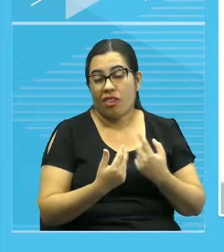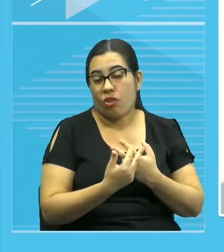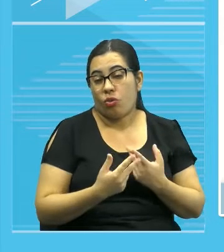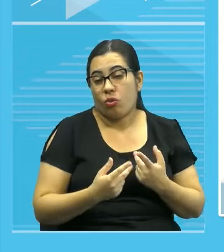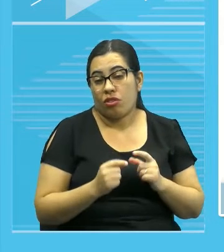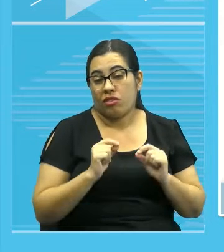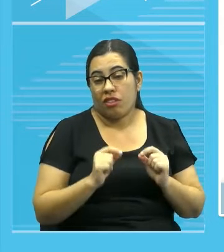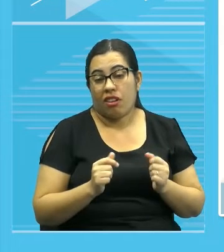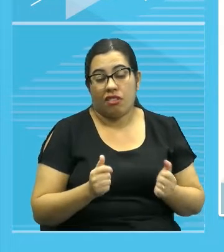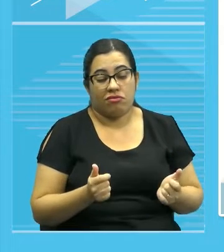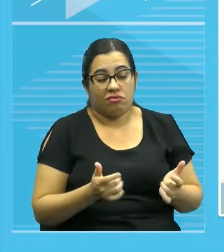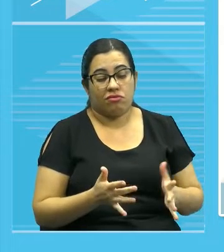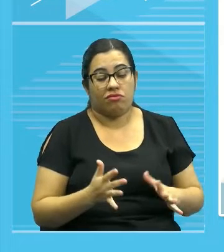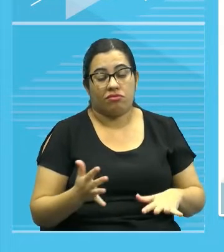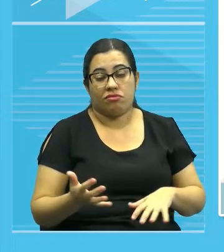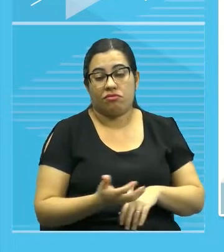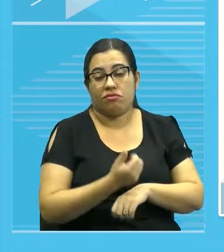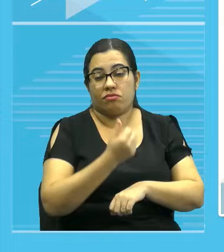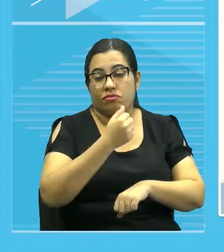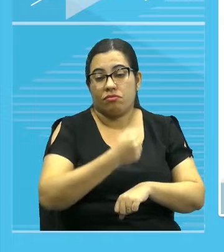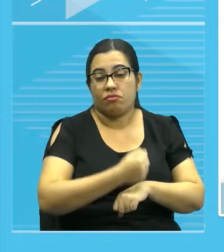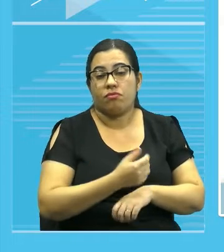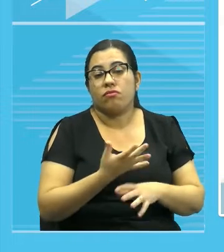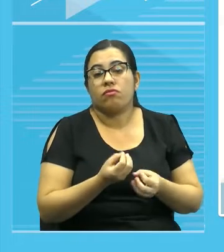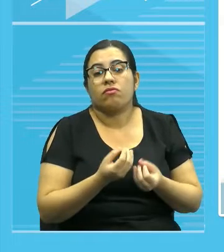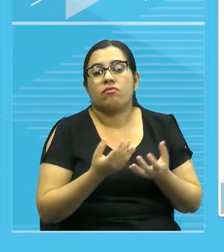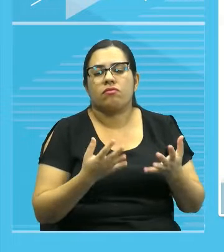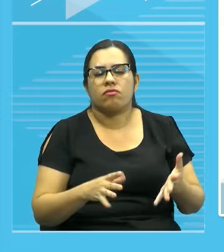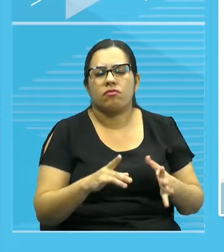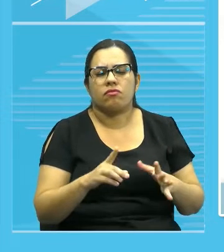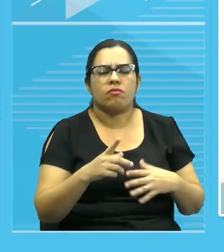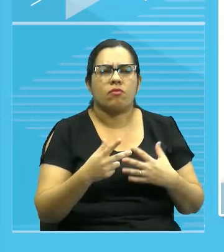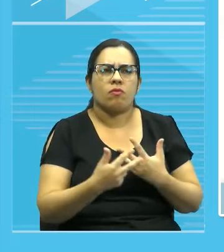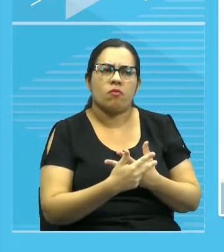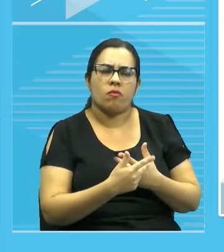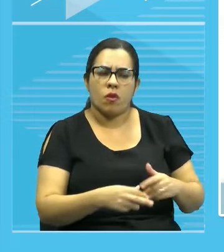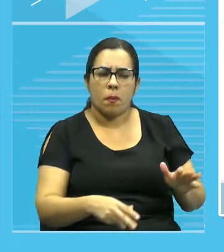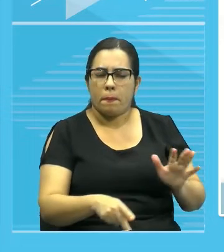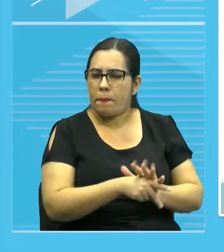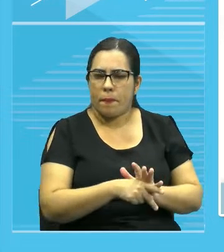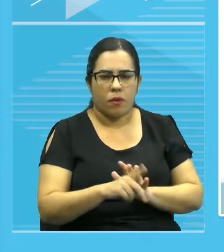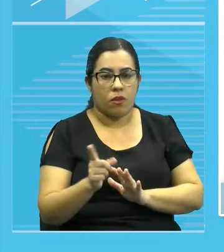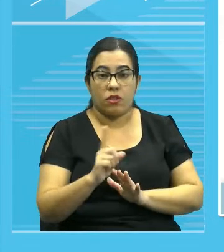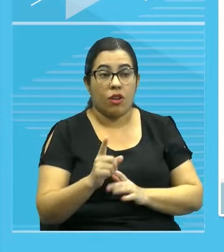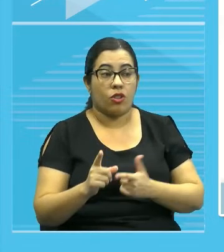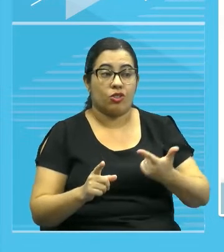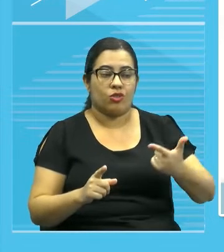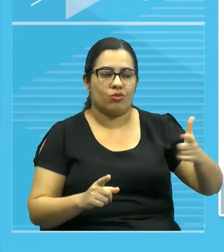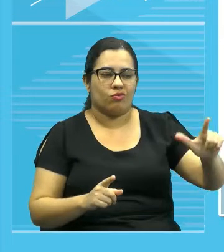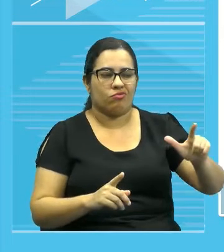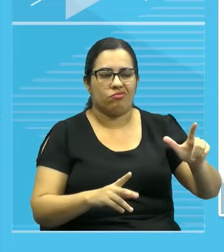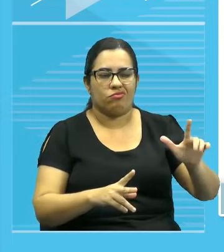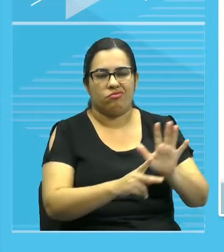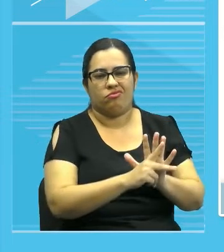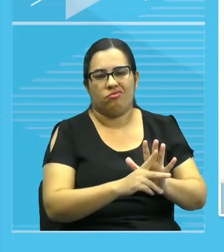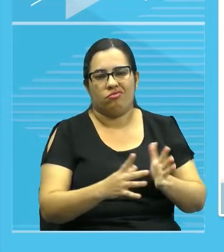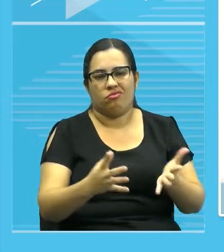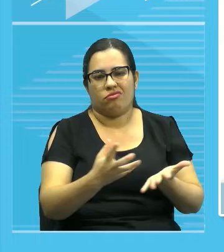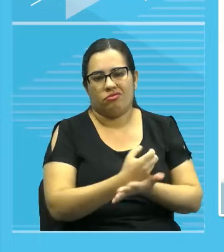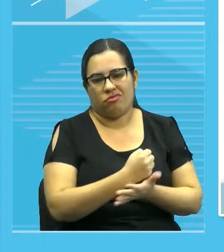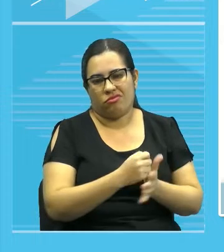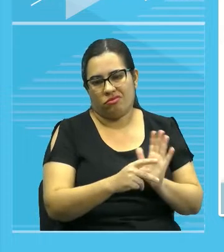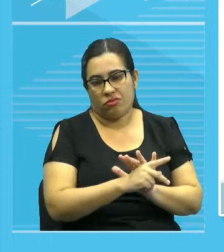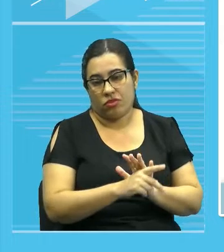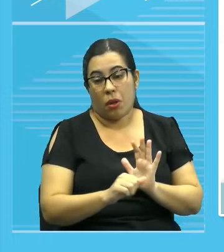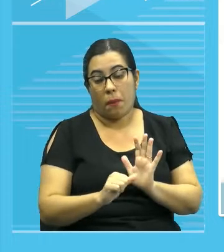usurpado né usurpar quando você se apropria de algo que nasceu que é algo do outro né Porque